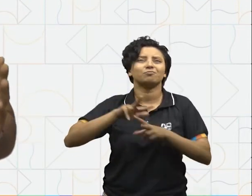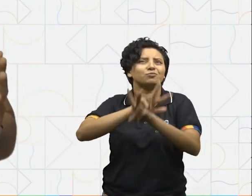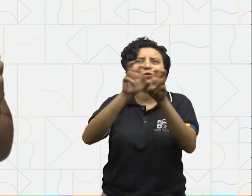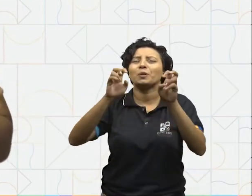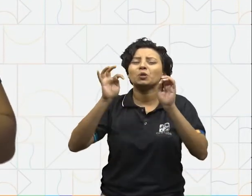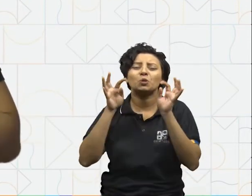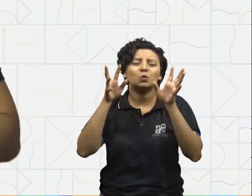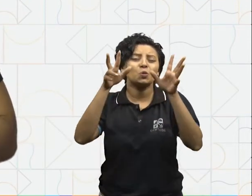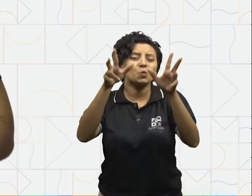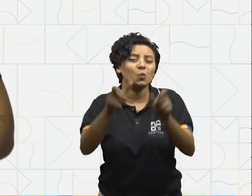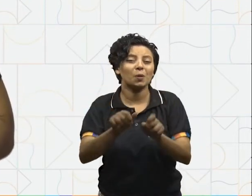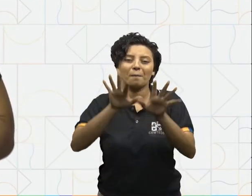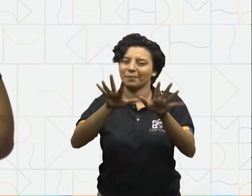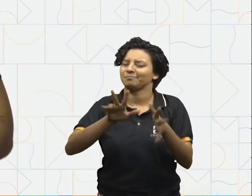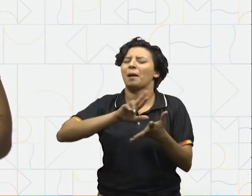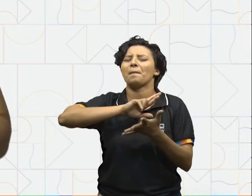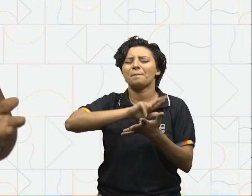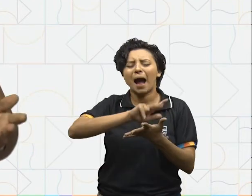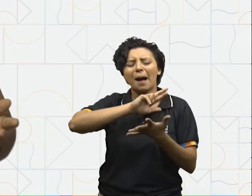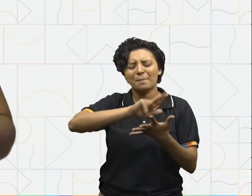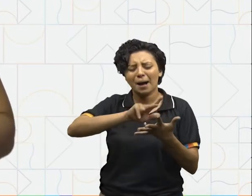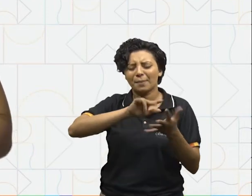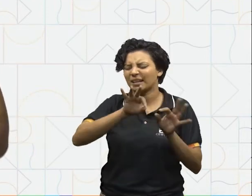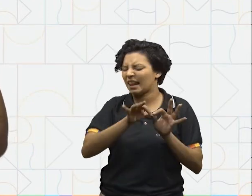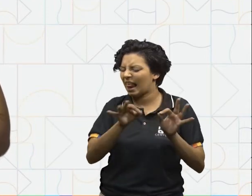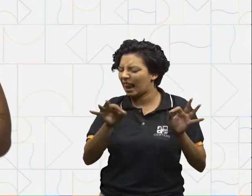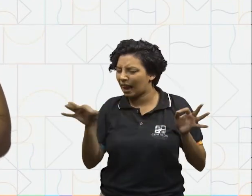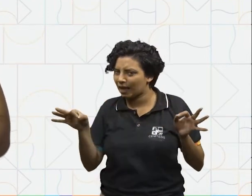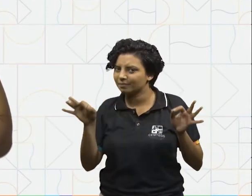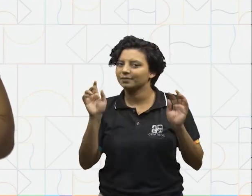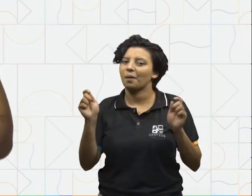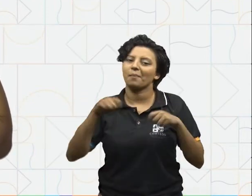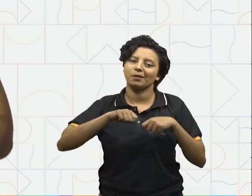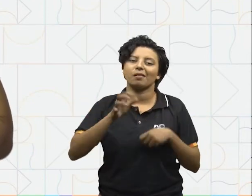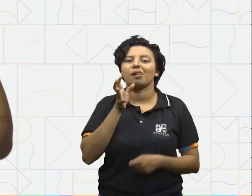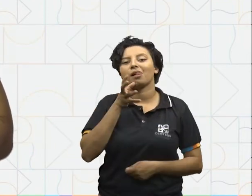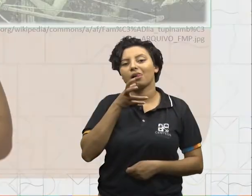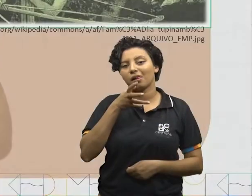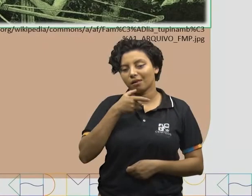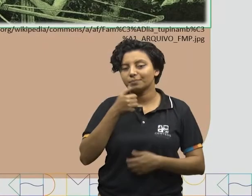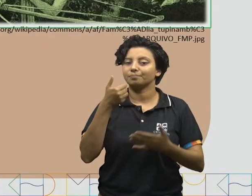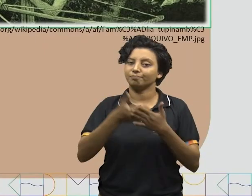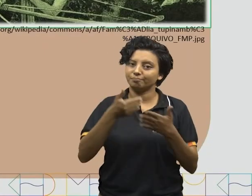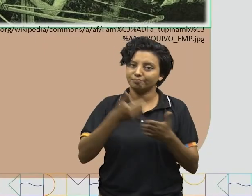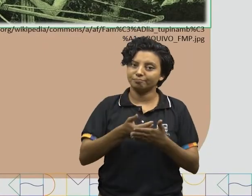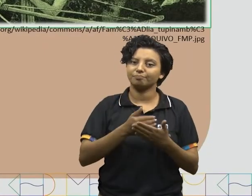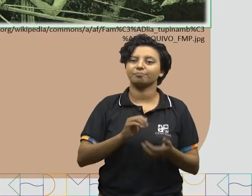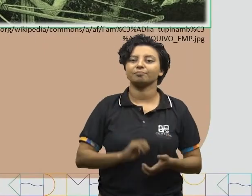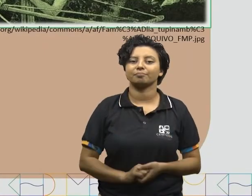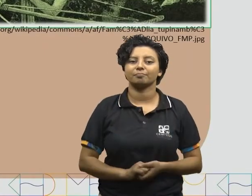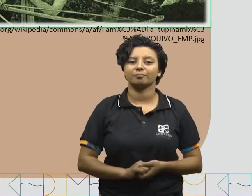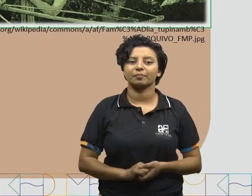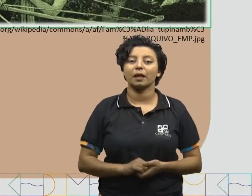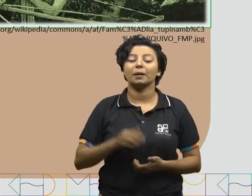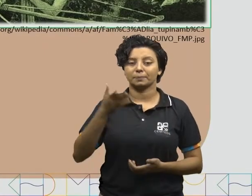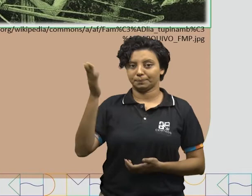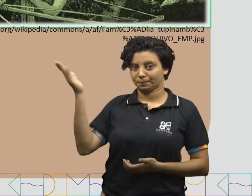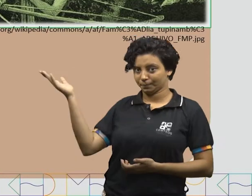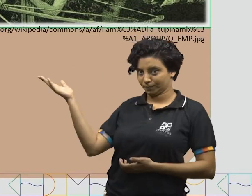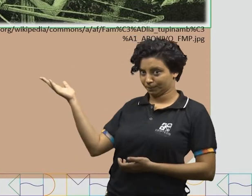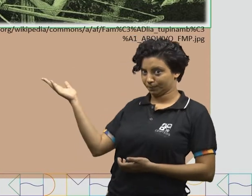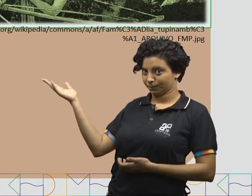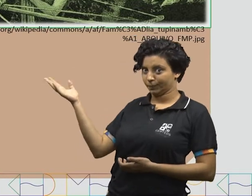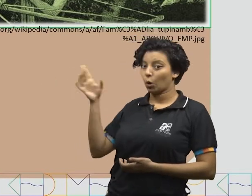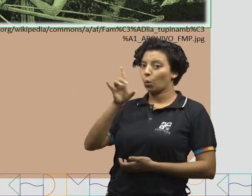entanto, há vários grupos indígenas, por isso, poderia ser bem demorada a nossa aula. Para os tupinambás, Monã é o